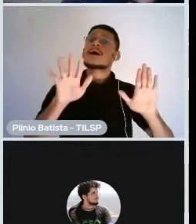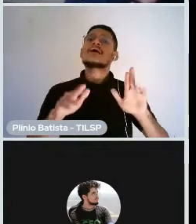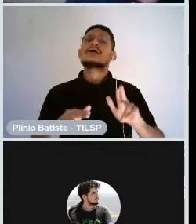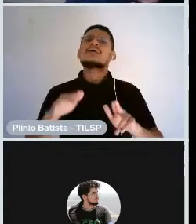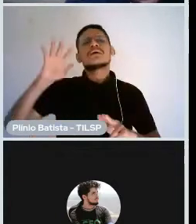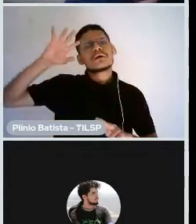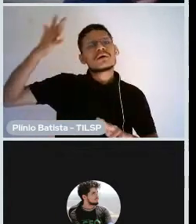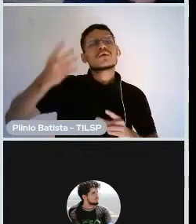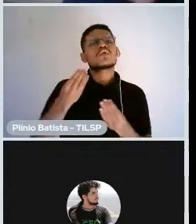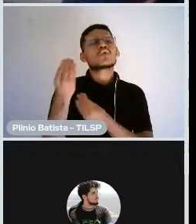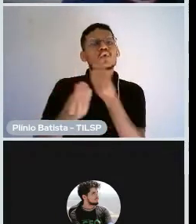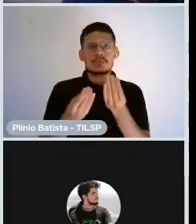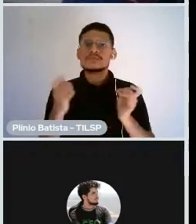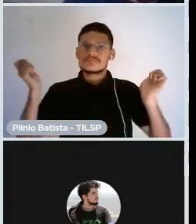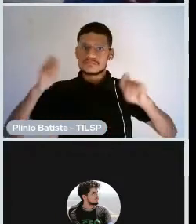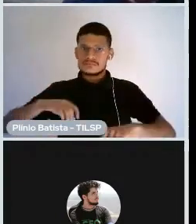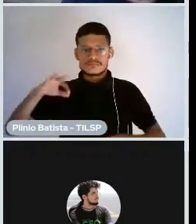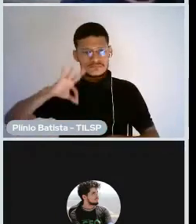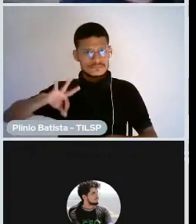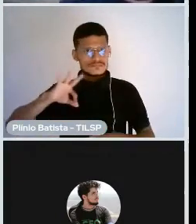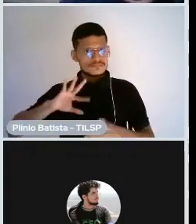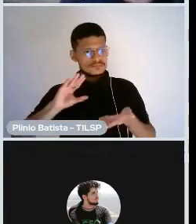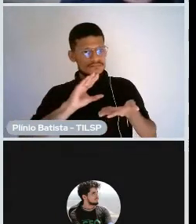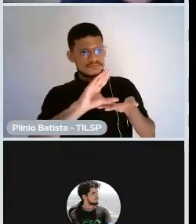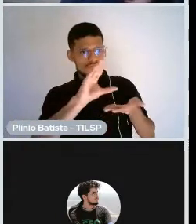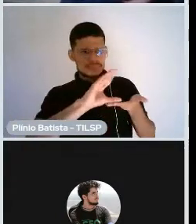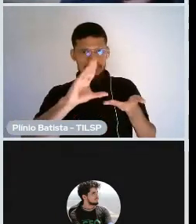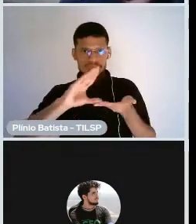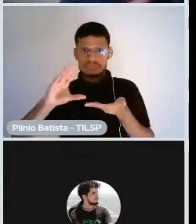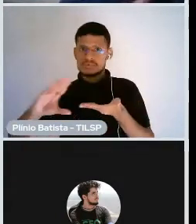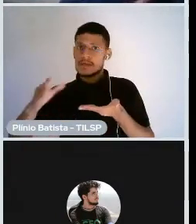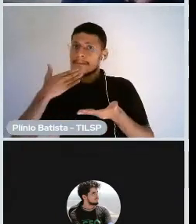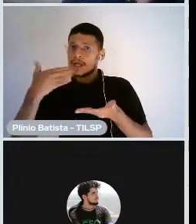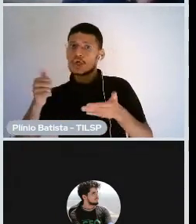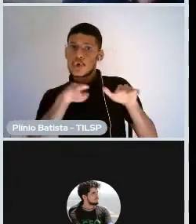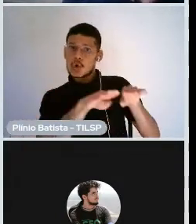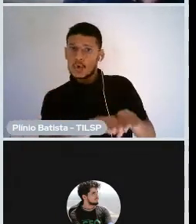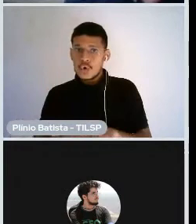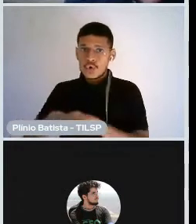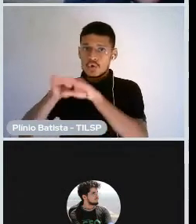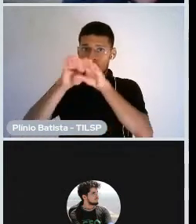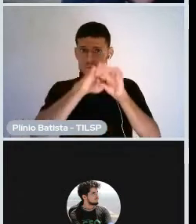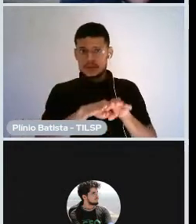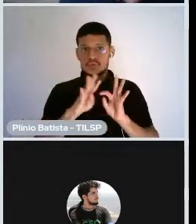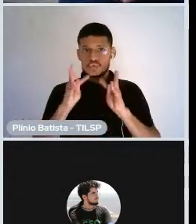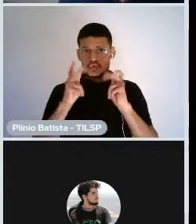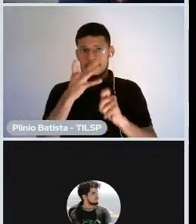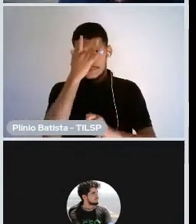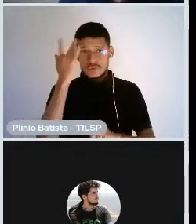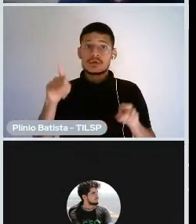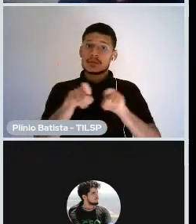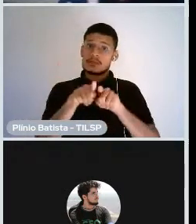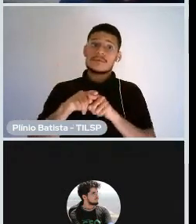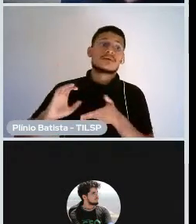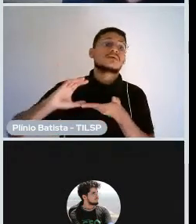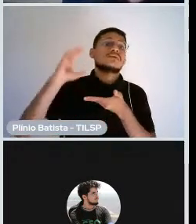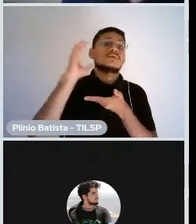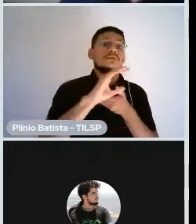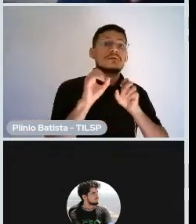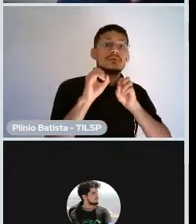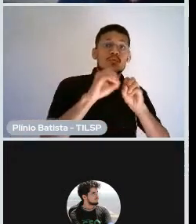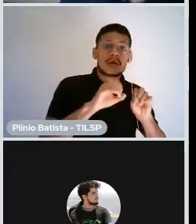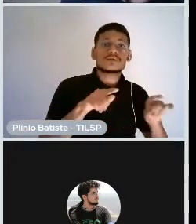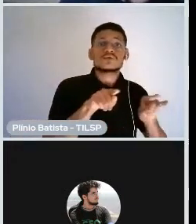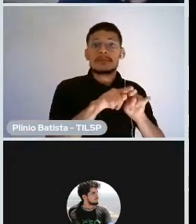Uma distribuição de renda melhor e mais igualitária para todo mundo, e um investimento na educação, porque se as pessoas têm uma educação